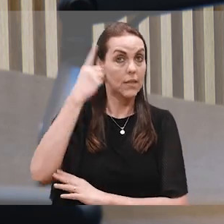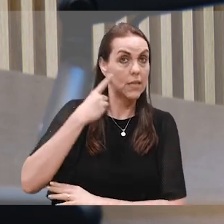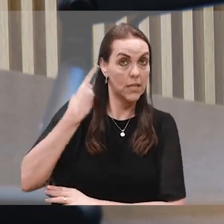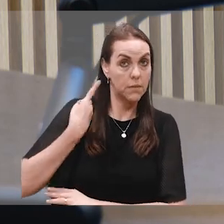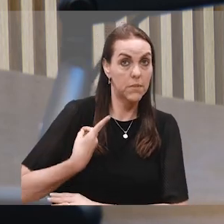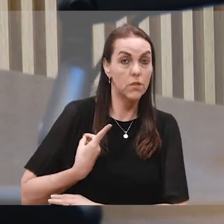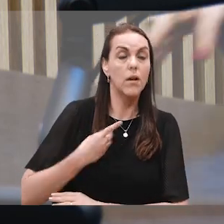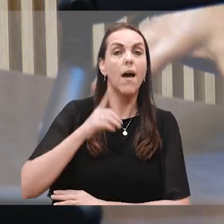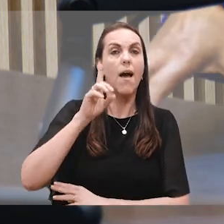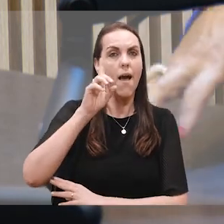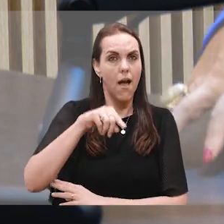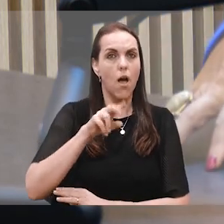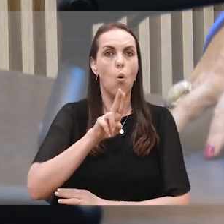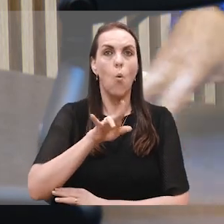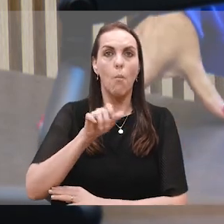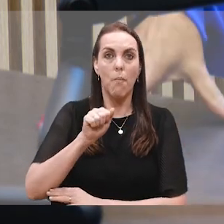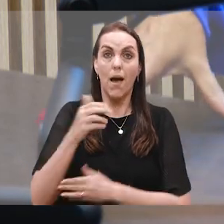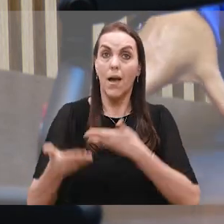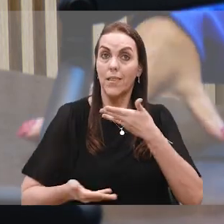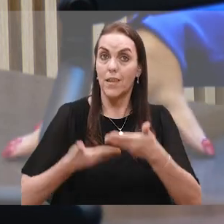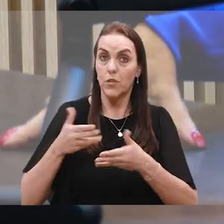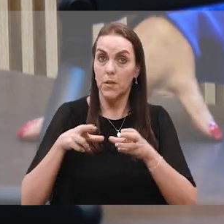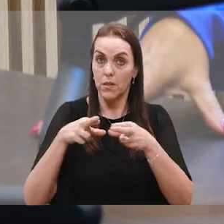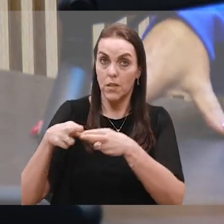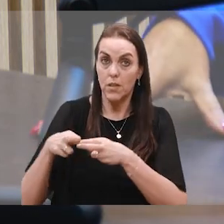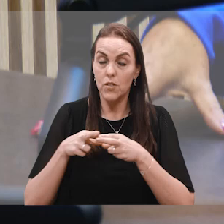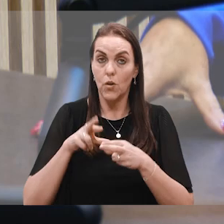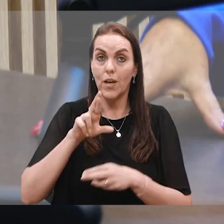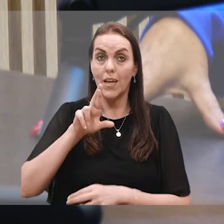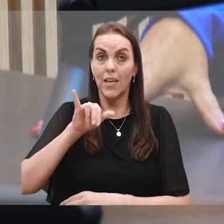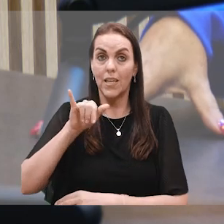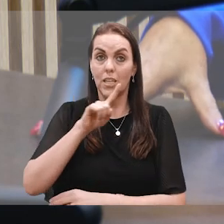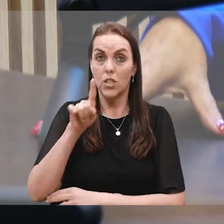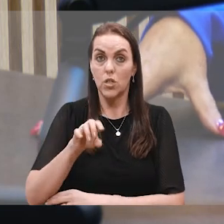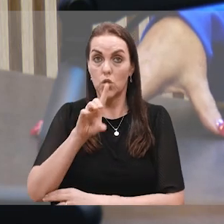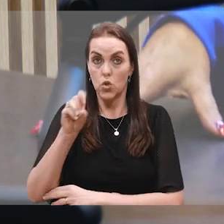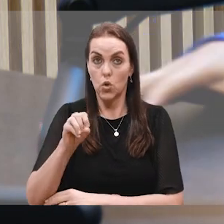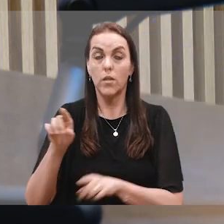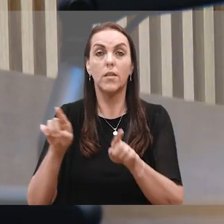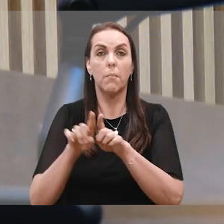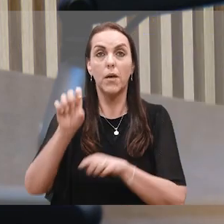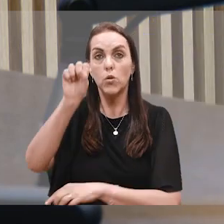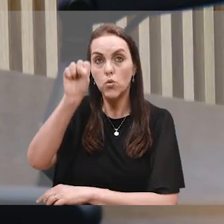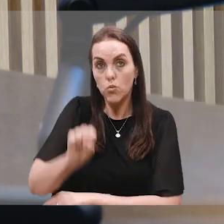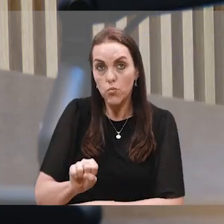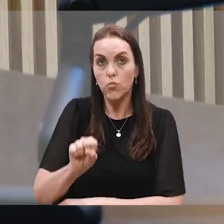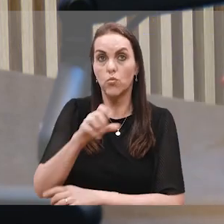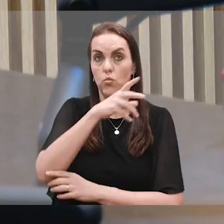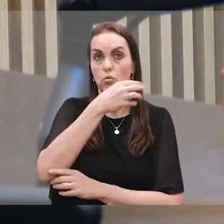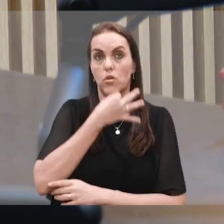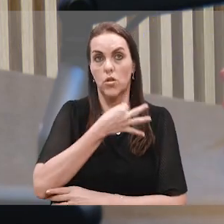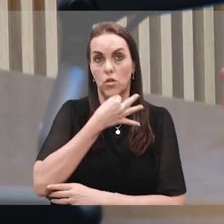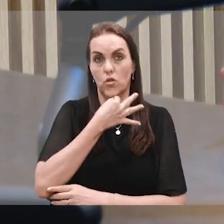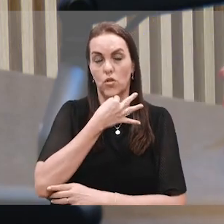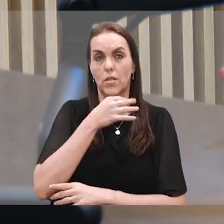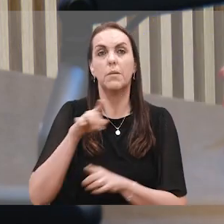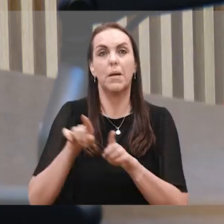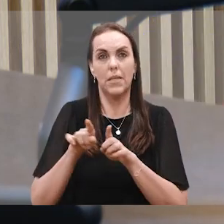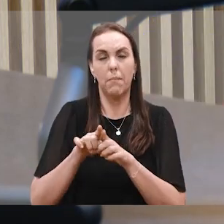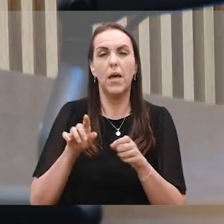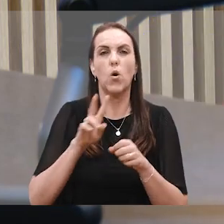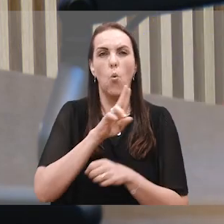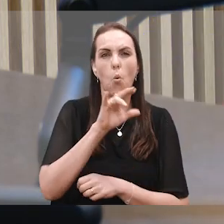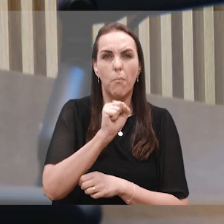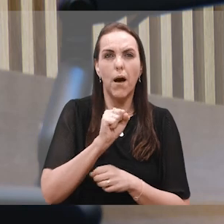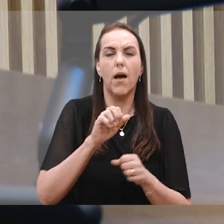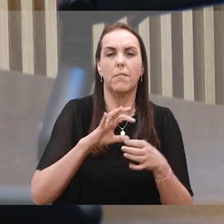Pessoa, de uma UPA para atender a região do Risso e a região da sul da cidade, para também desafogar um pouco as outras 2